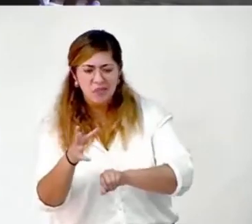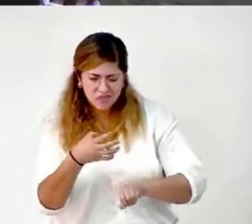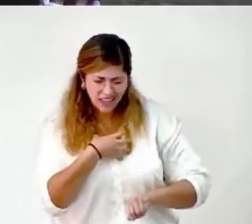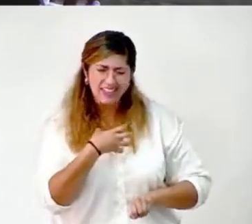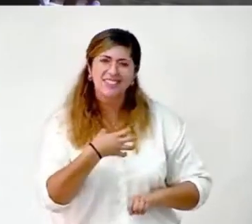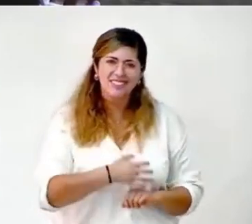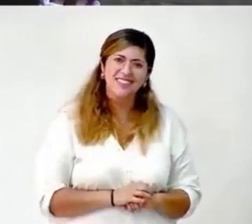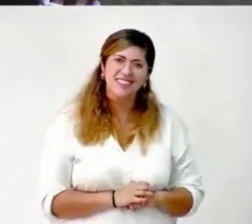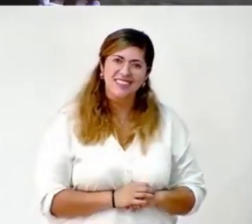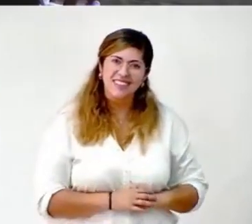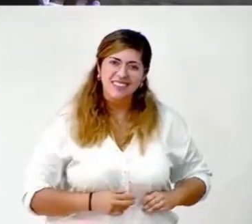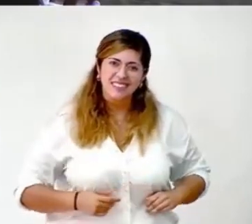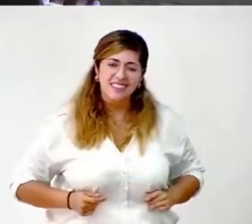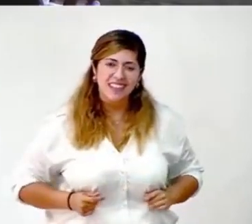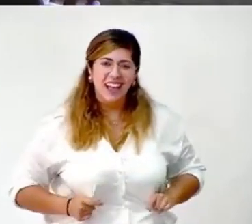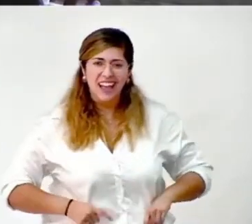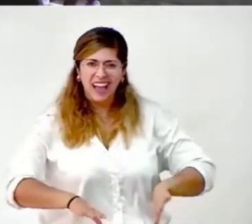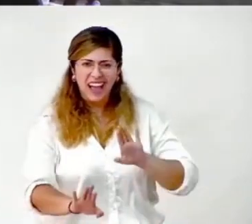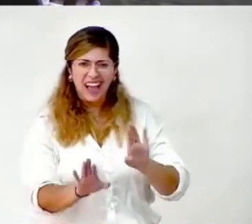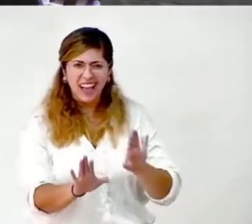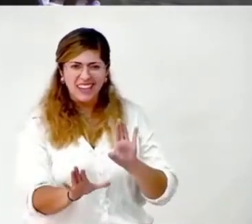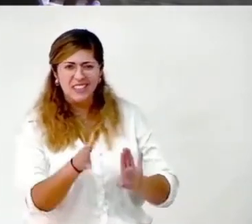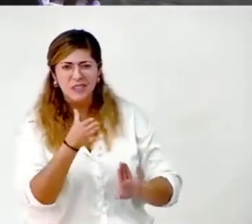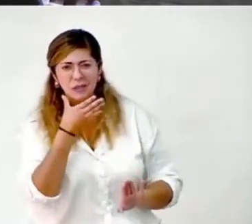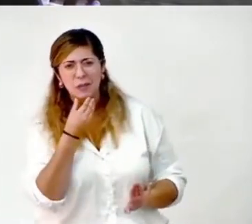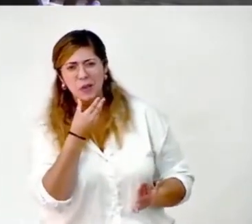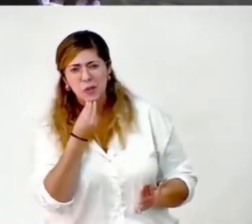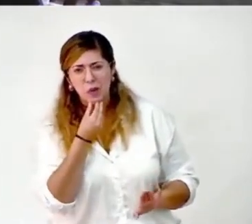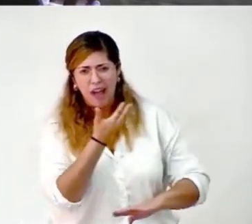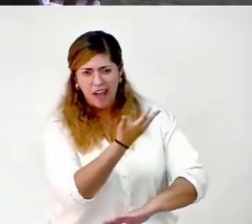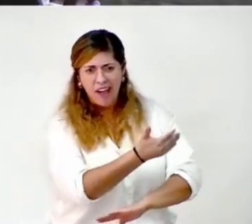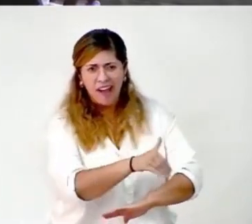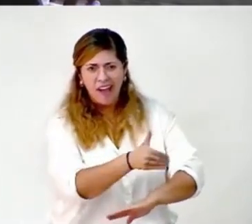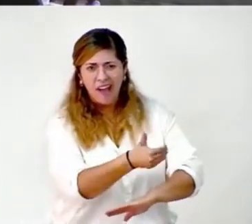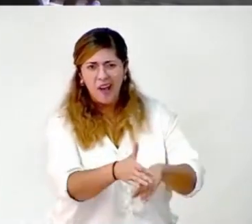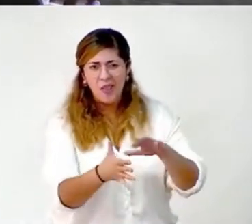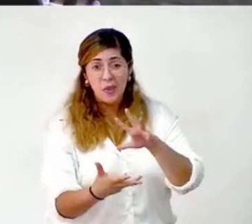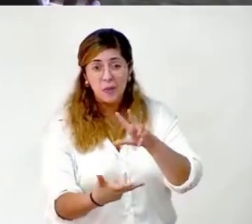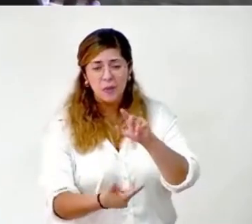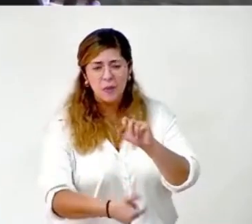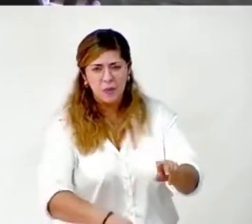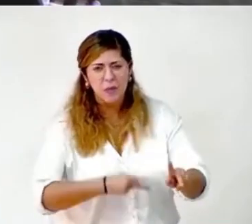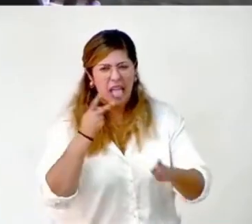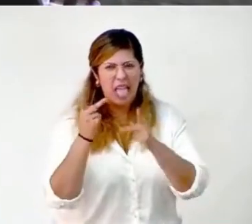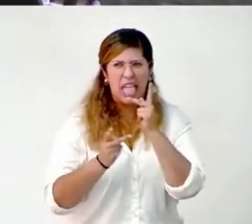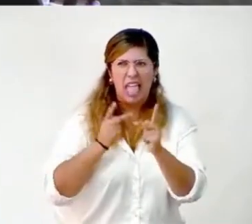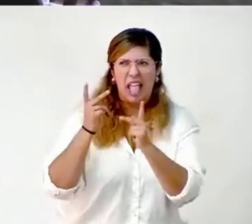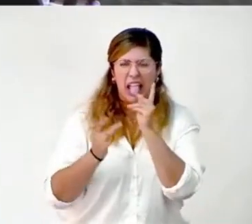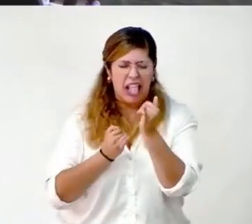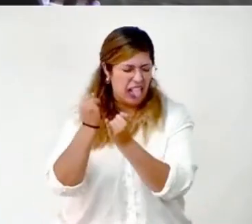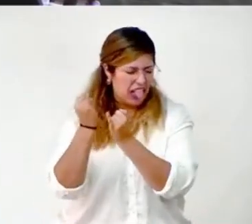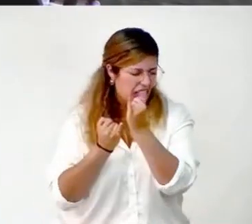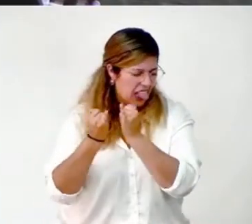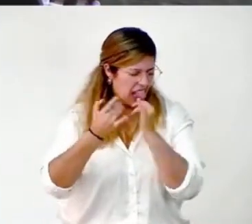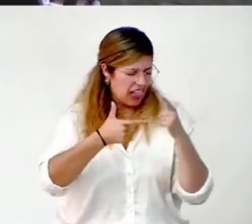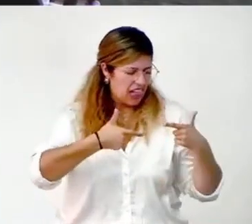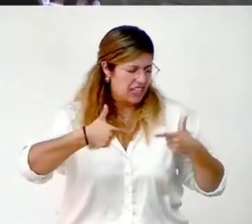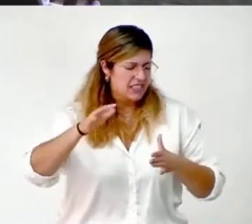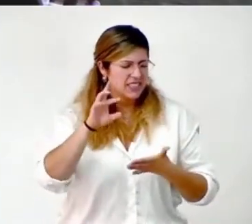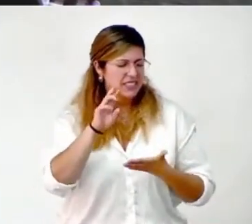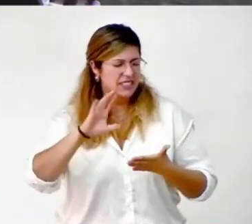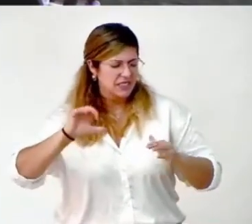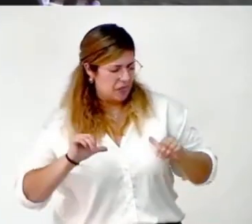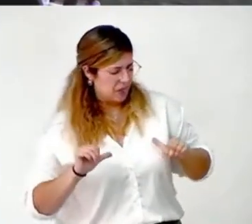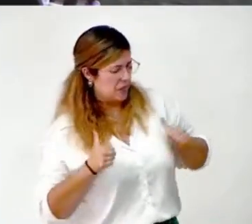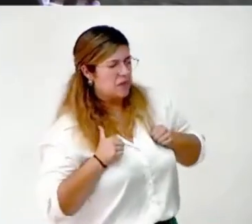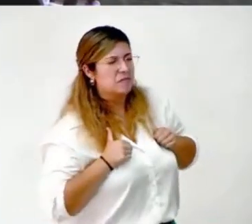mulher que praguejam contra Deus, que blasfemam contra a palavra de Deus, que vivem as suas vidas ao seu bel